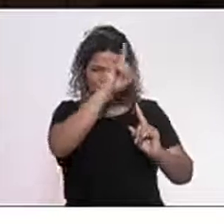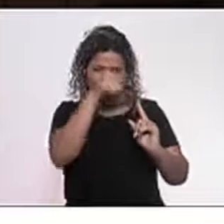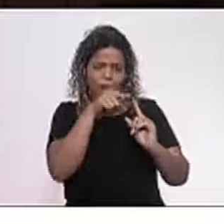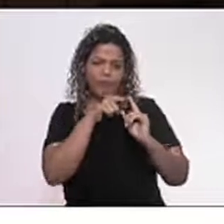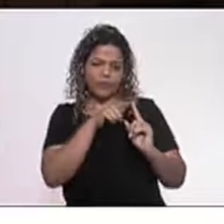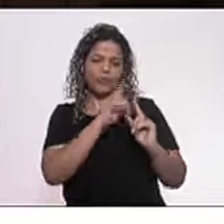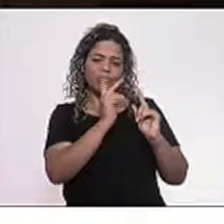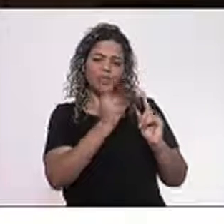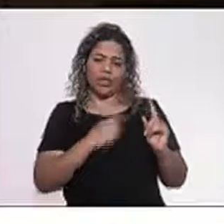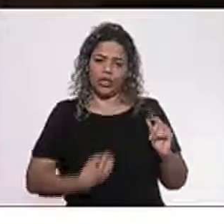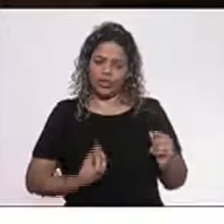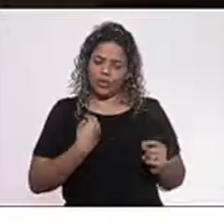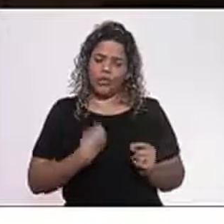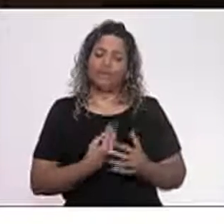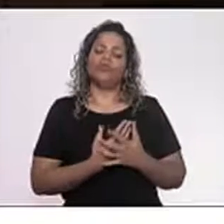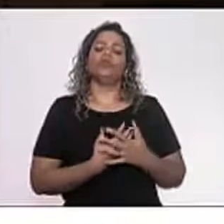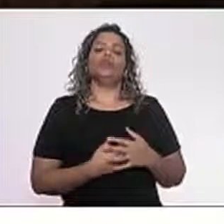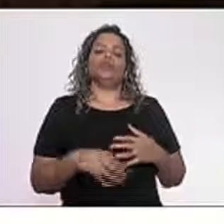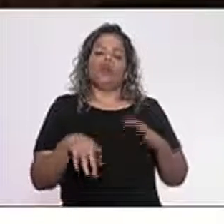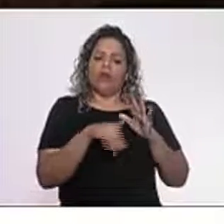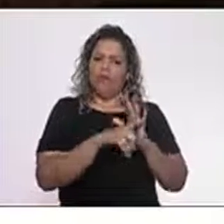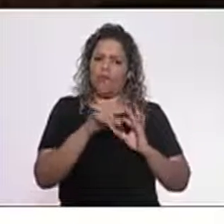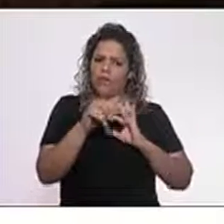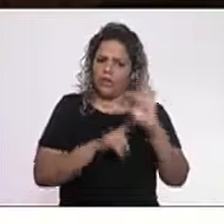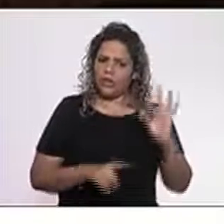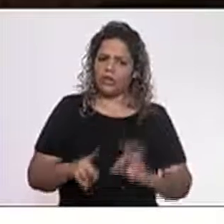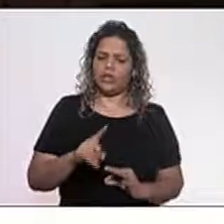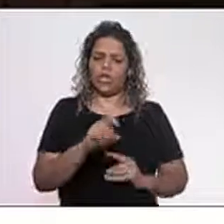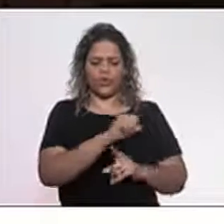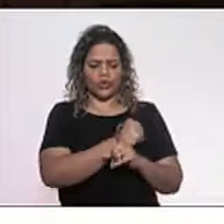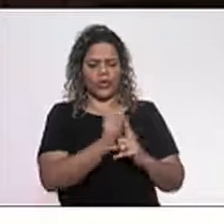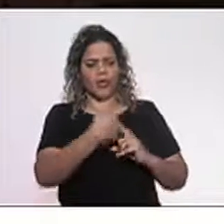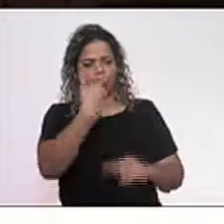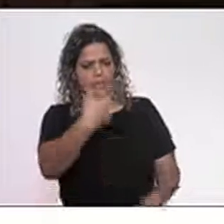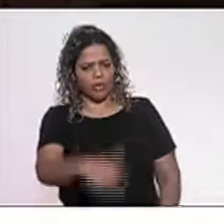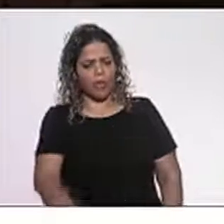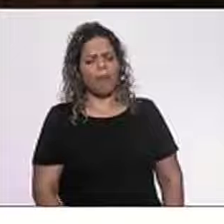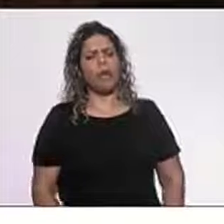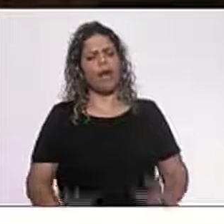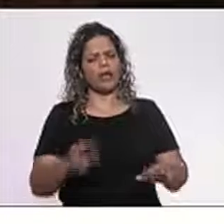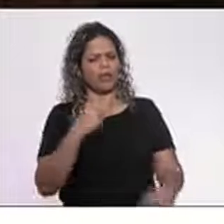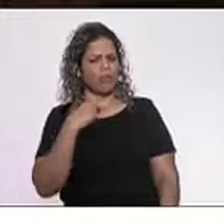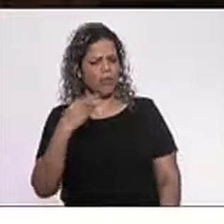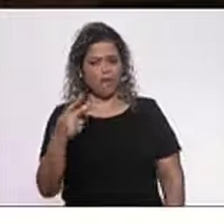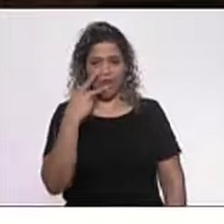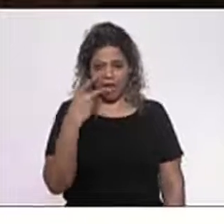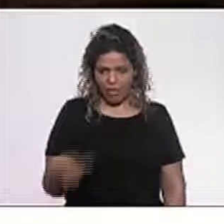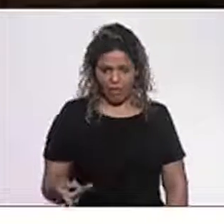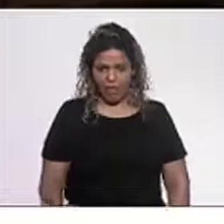existe o cumprimento de pena, para você ressocializar. Agora,